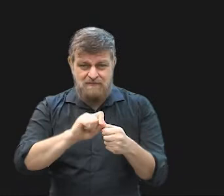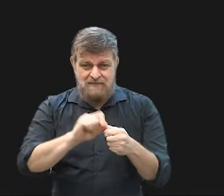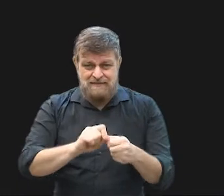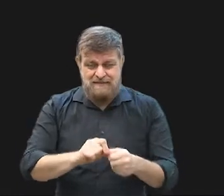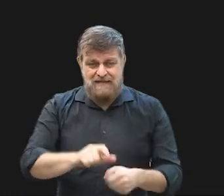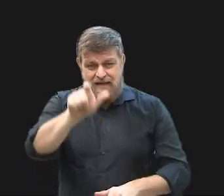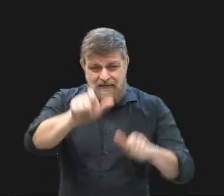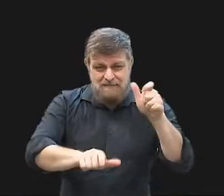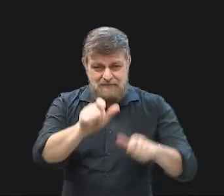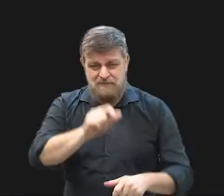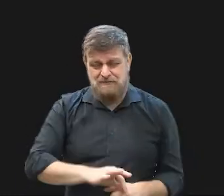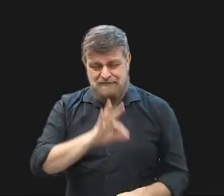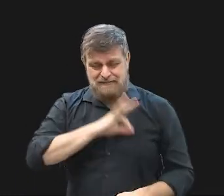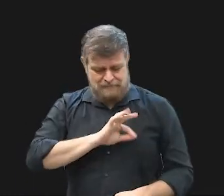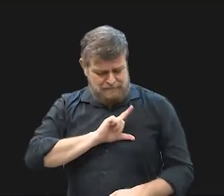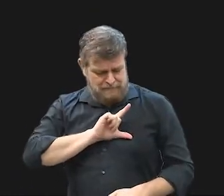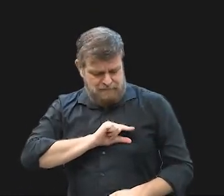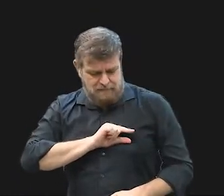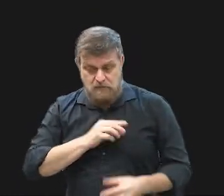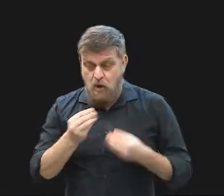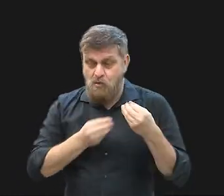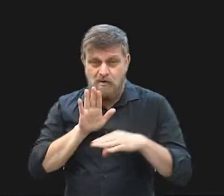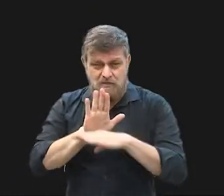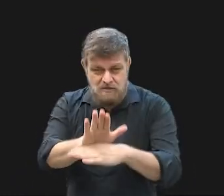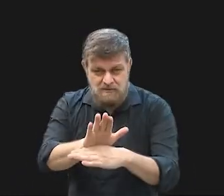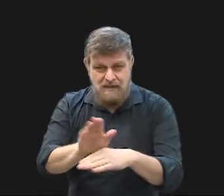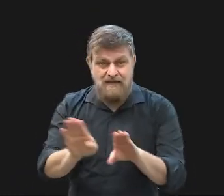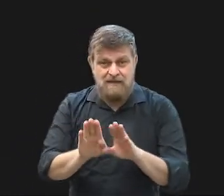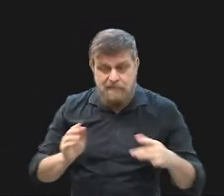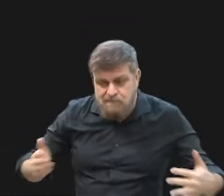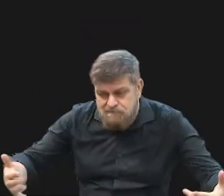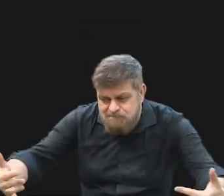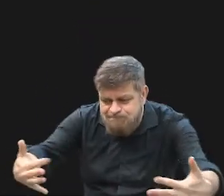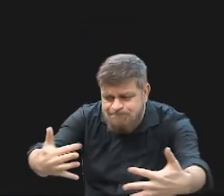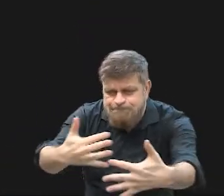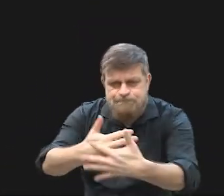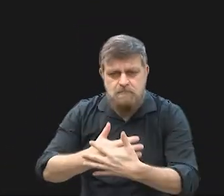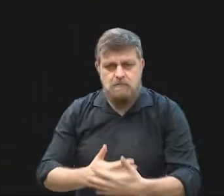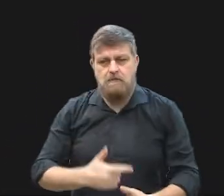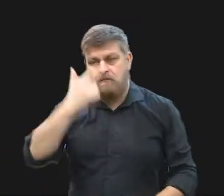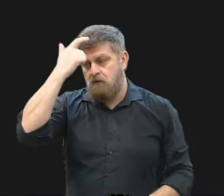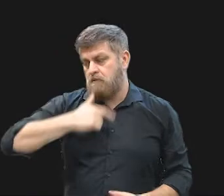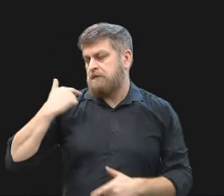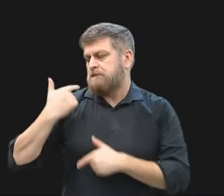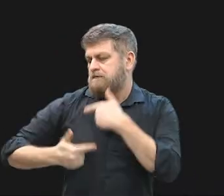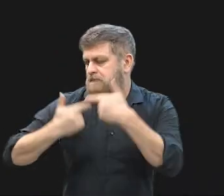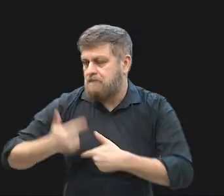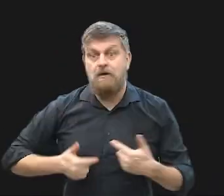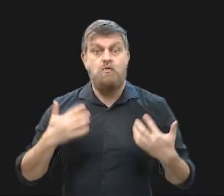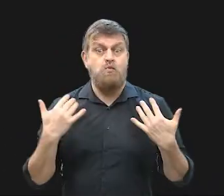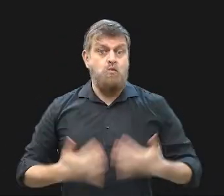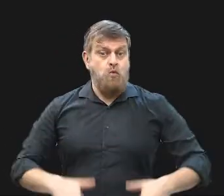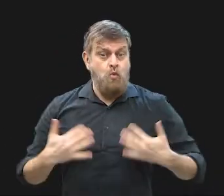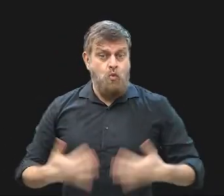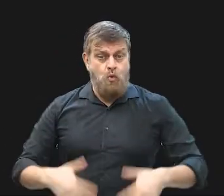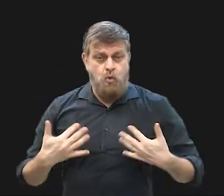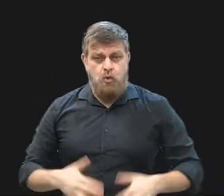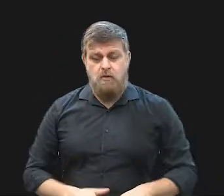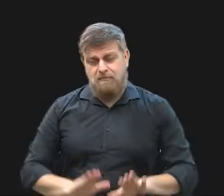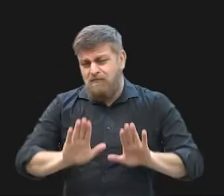impacto financeiro e na vida das pessoas, né? Acolhê-las. Então, eu falo, foi um trabalho grande,